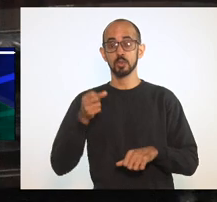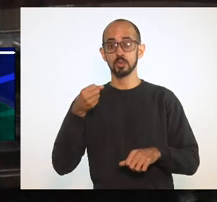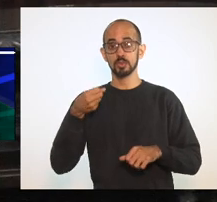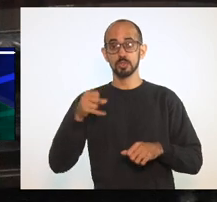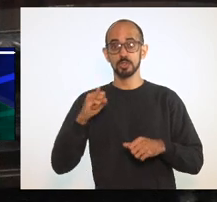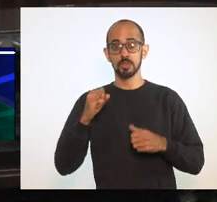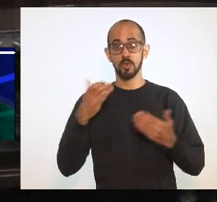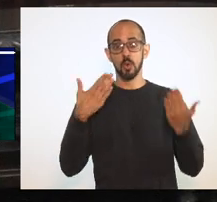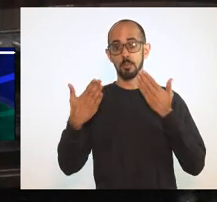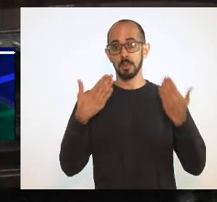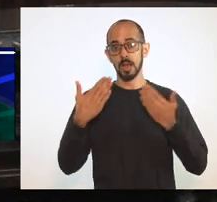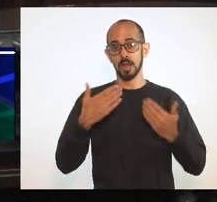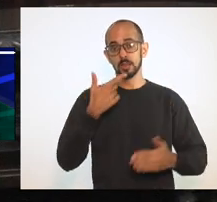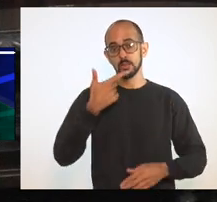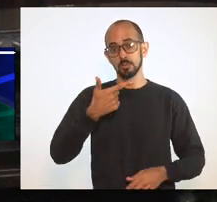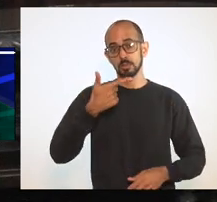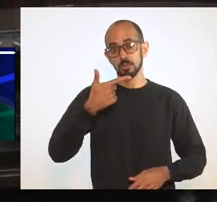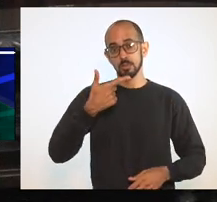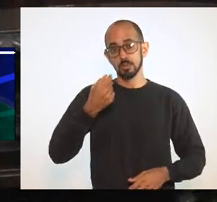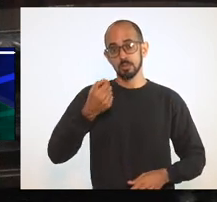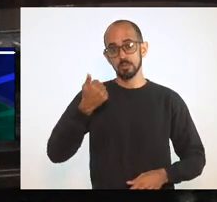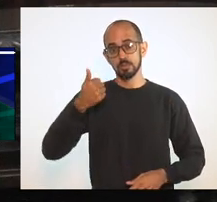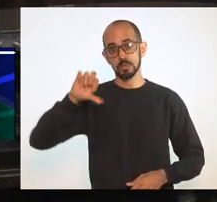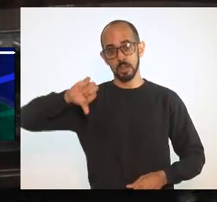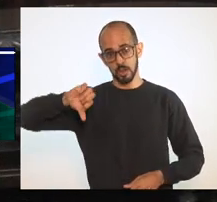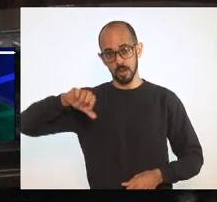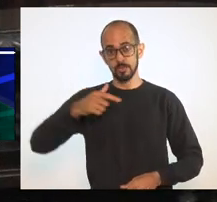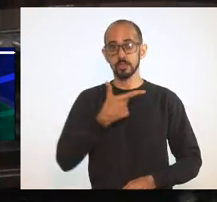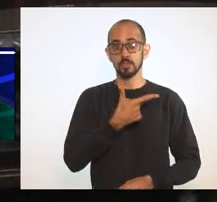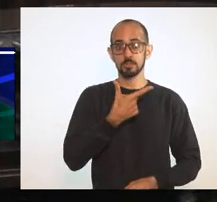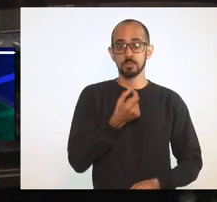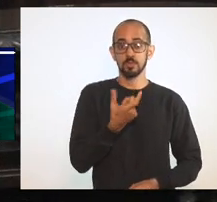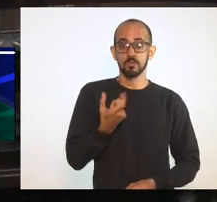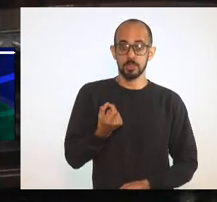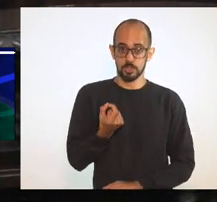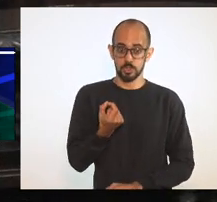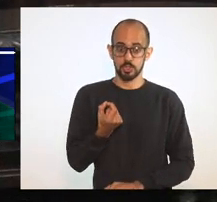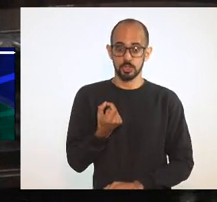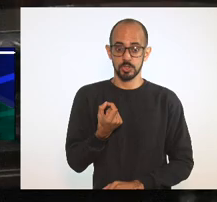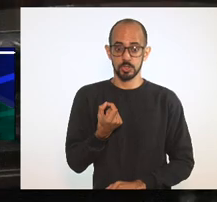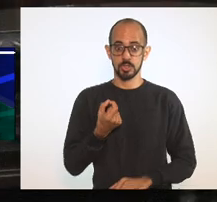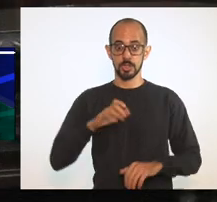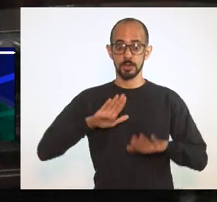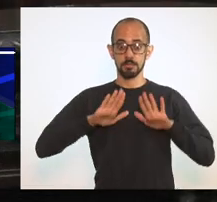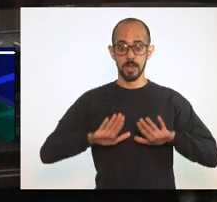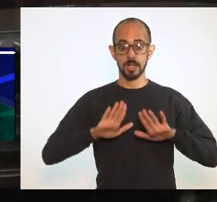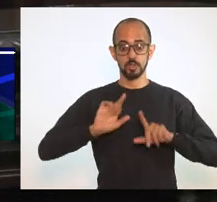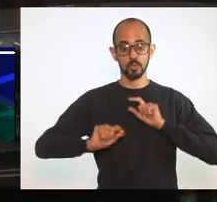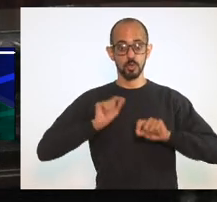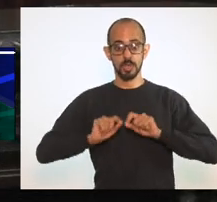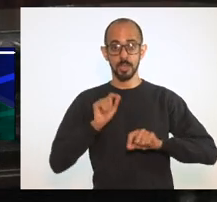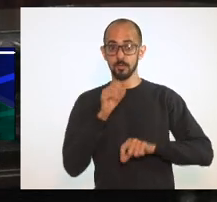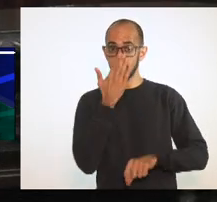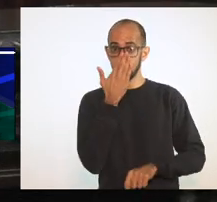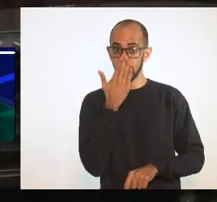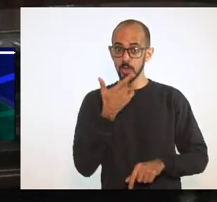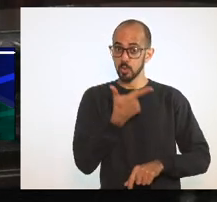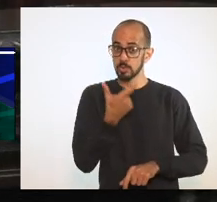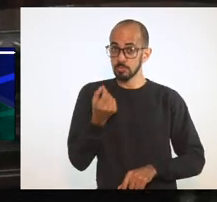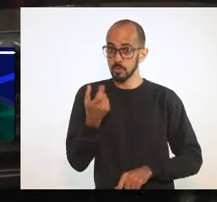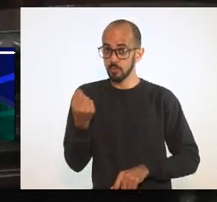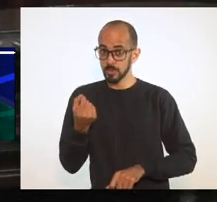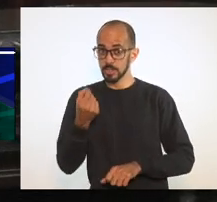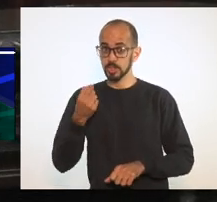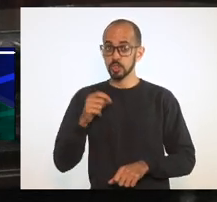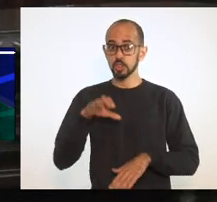2019 e 20. Então, uma coisa compensa a outra. Mas, para nossa surpresa, fevereiro de 2020, o Estado